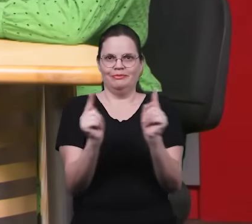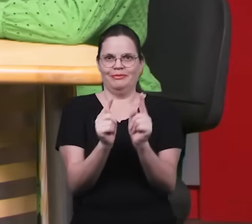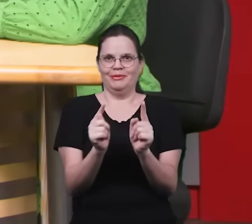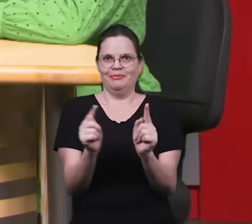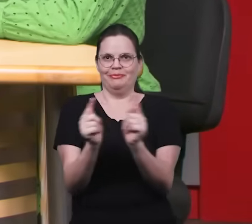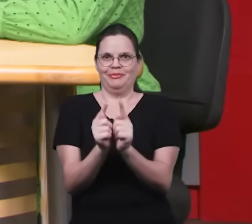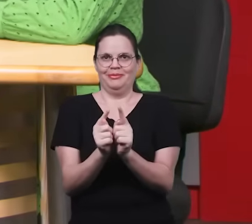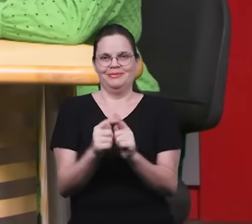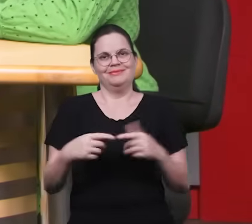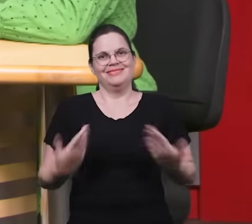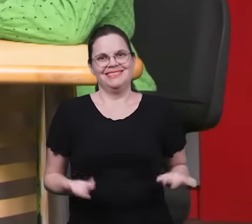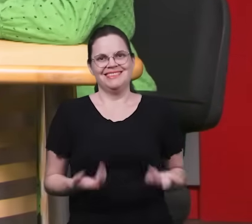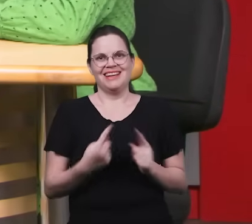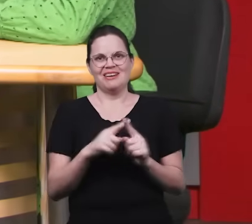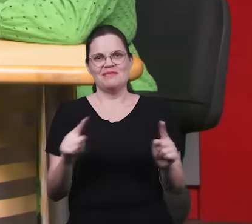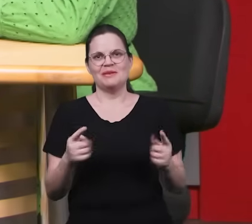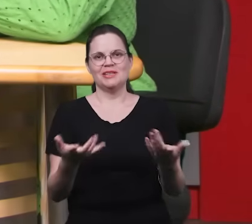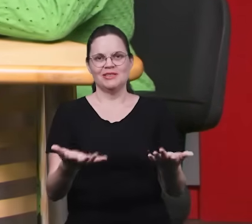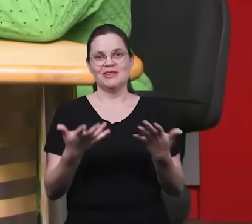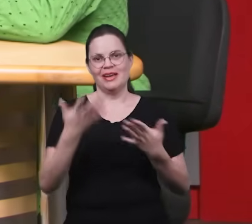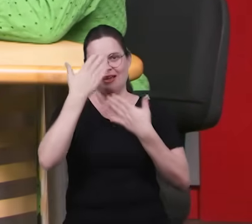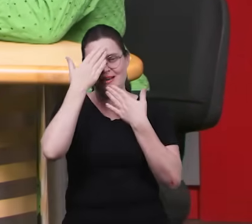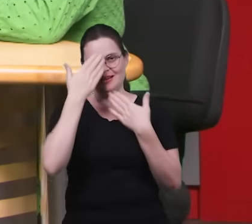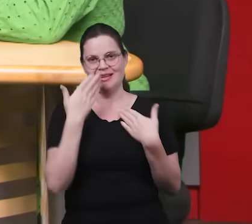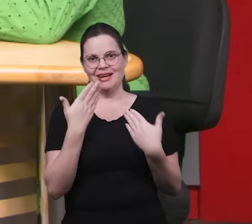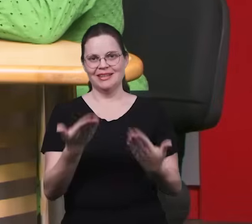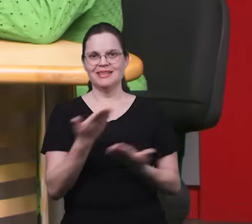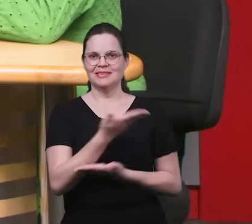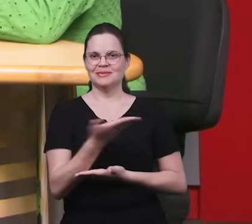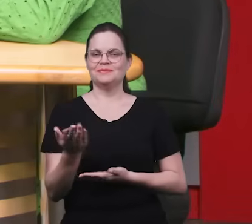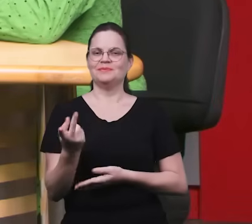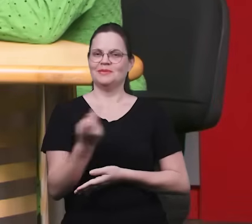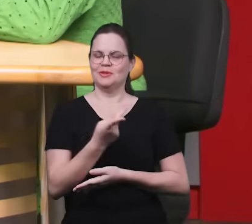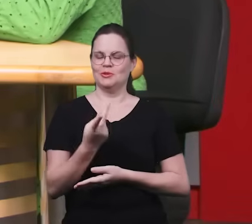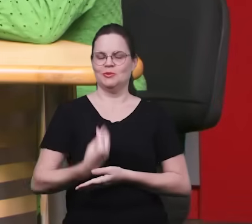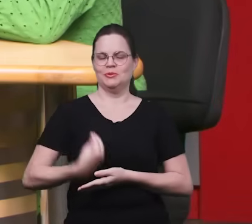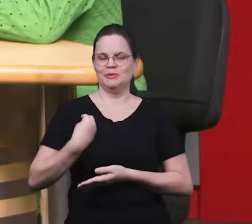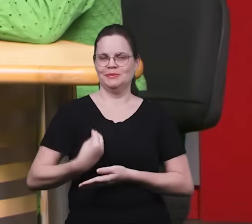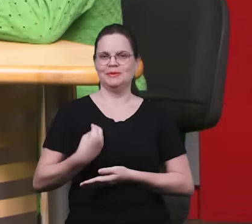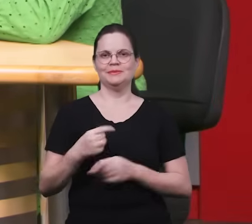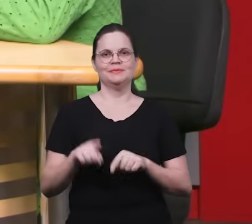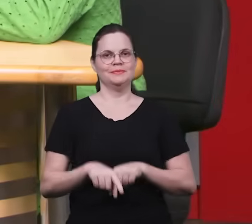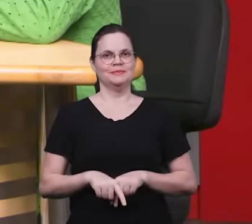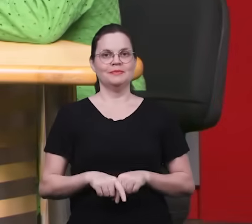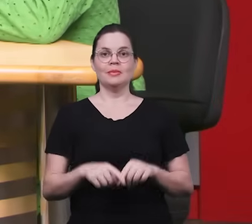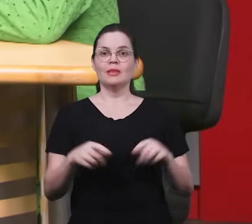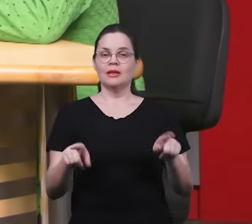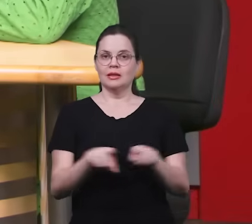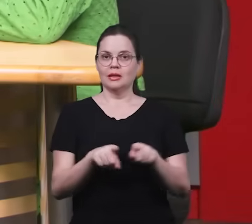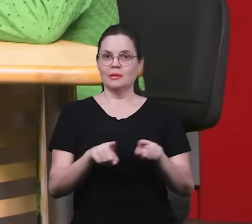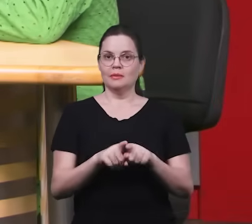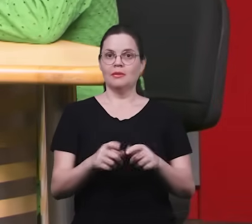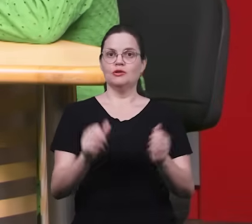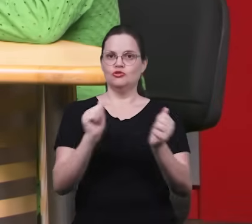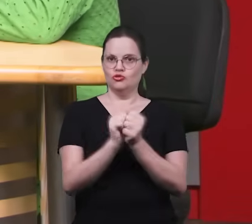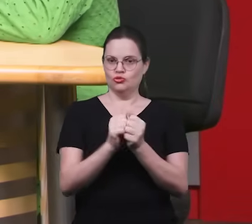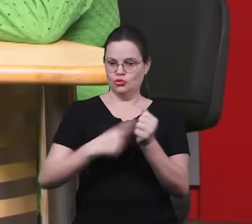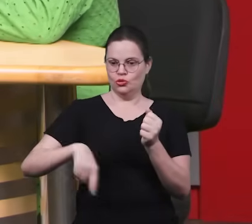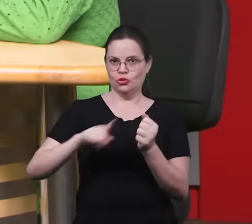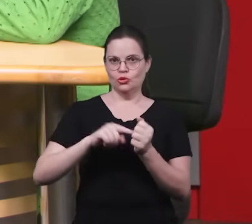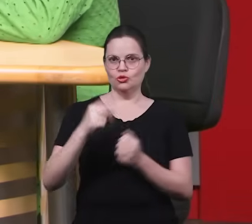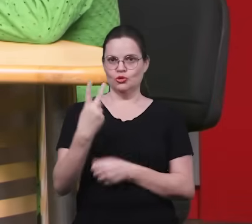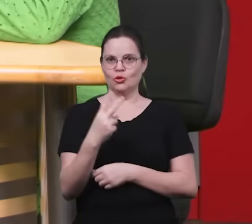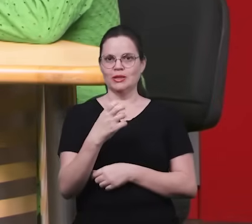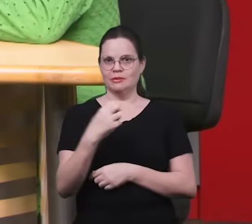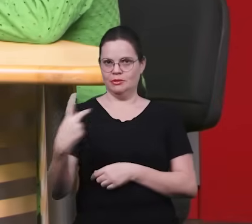mais reduzido, mas nós já queremos aqui agradecer a presença de Carla, de Denise, que ficam conosco em mais 2 episódios,